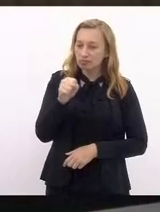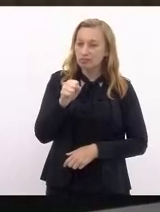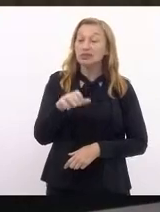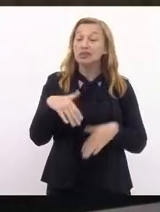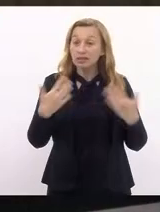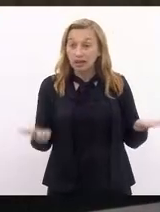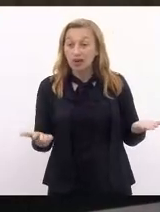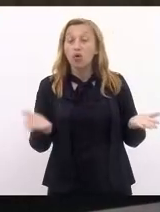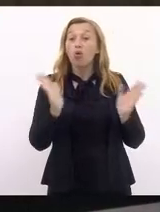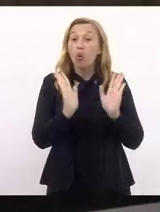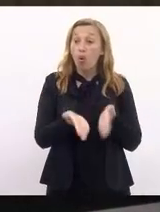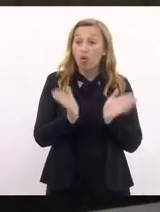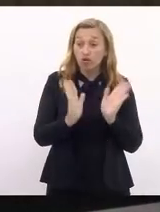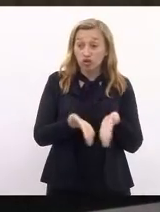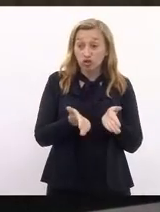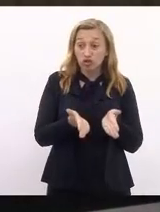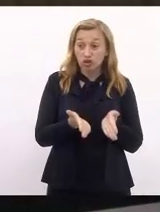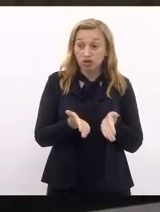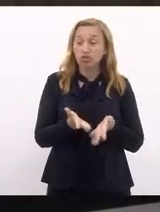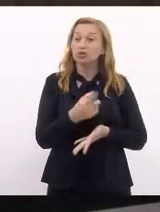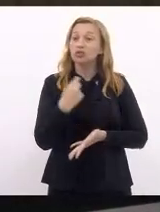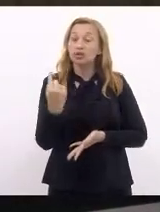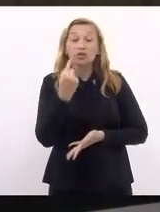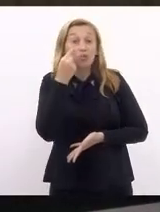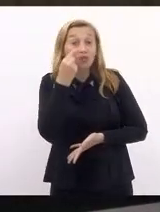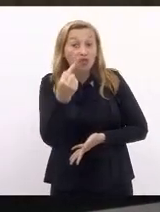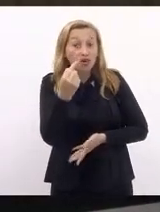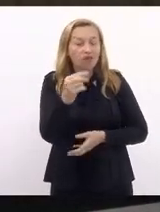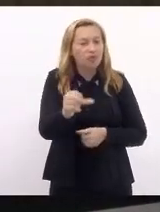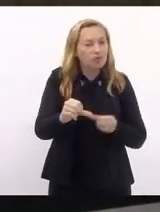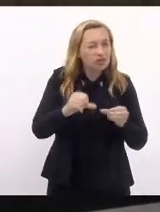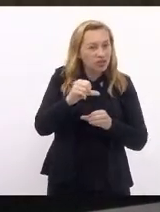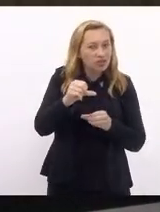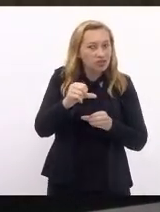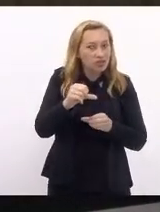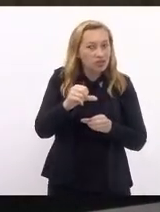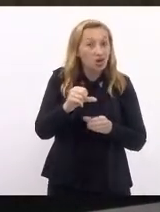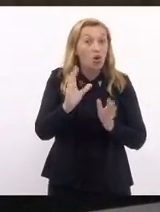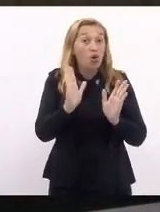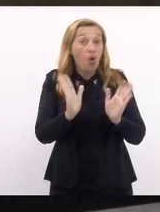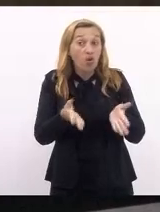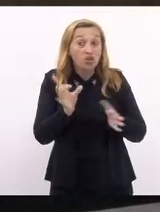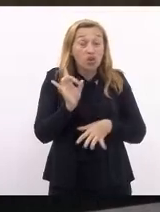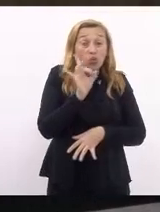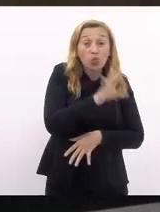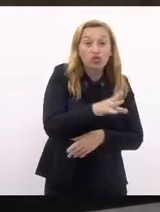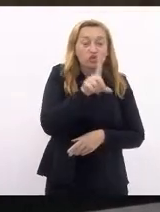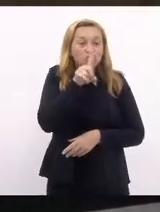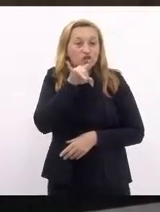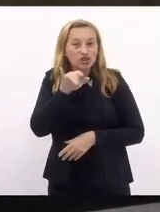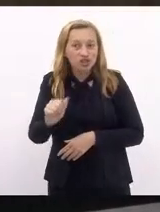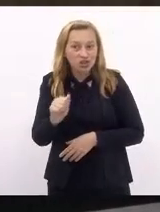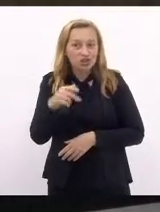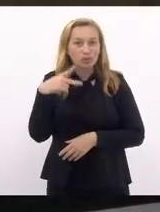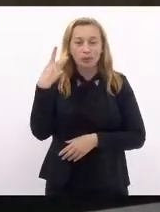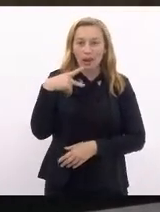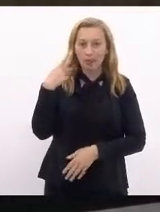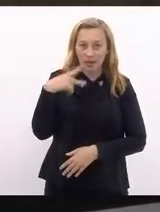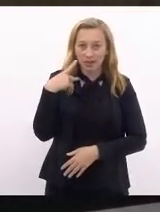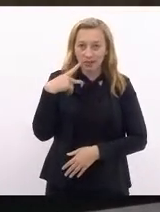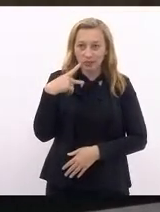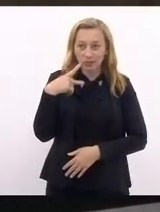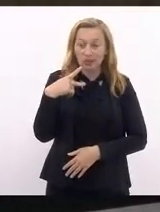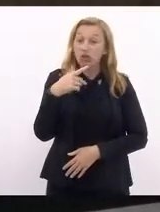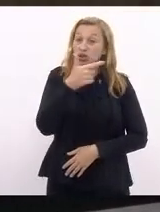Então hoje nós estamos vendo a mudança que hoje é o último dia do Parlamento